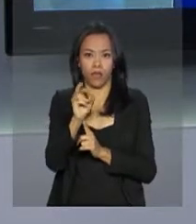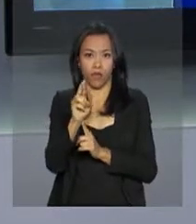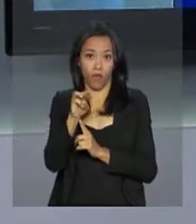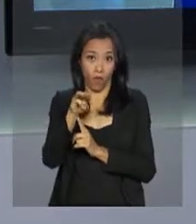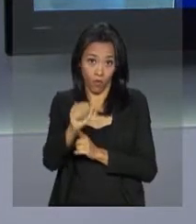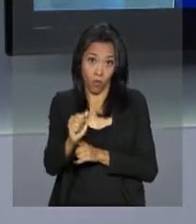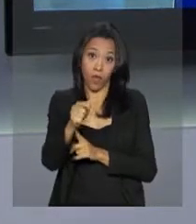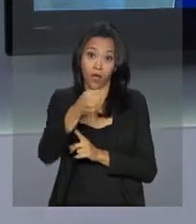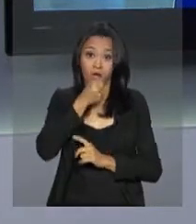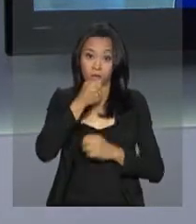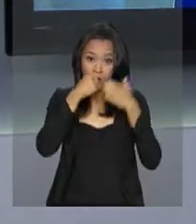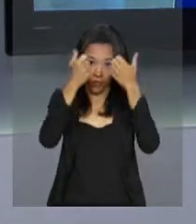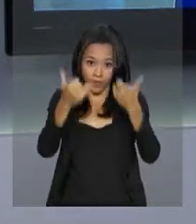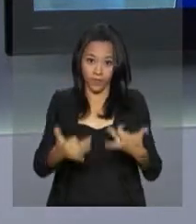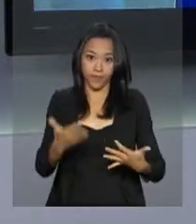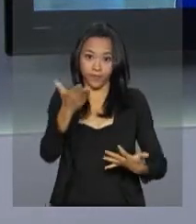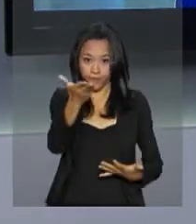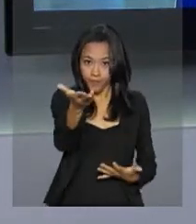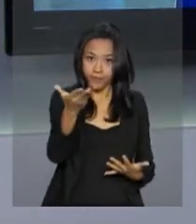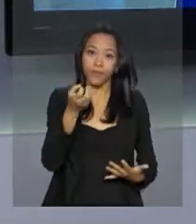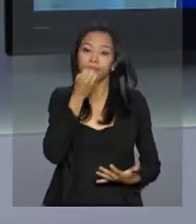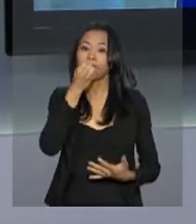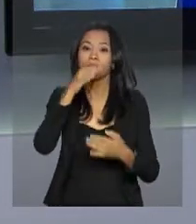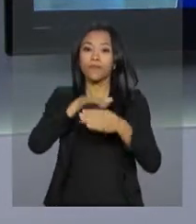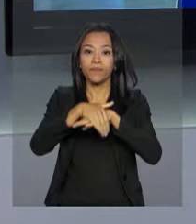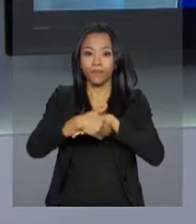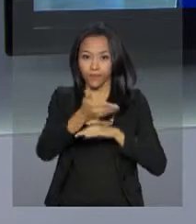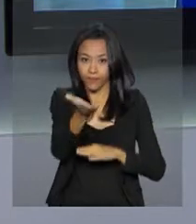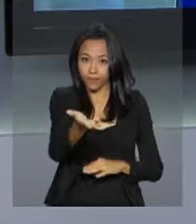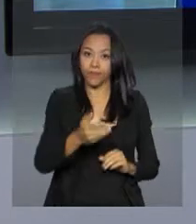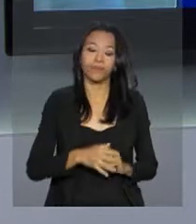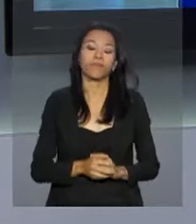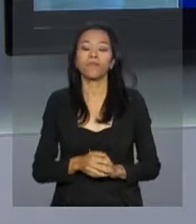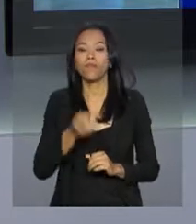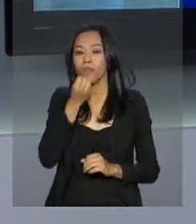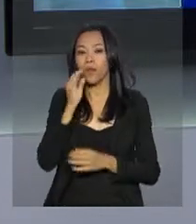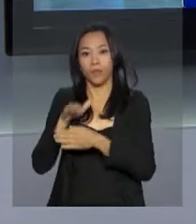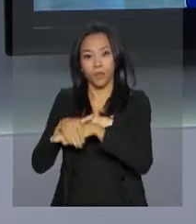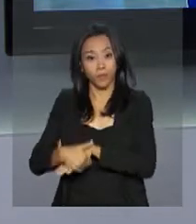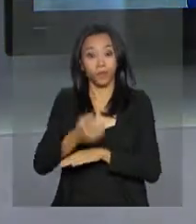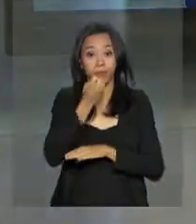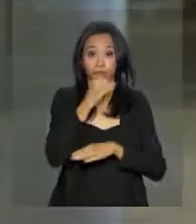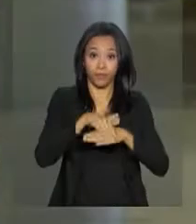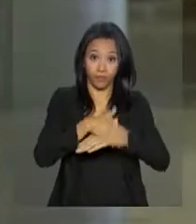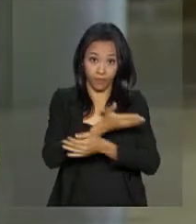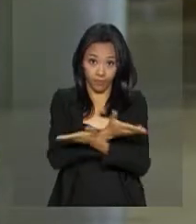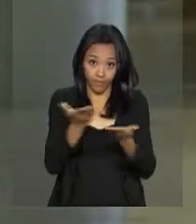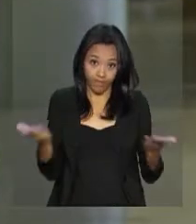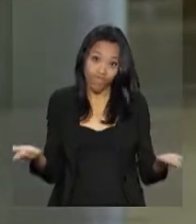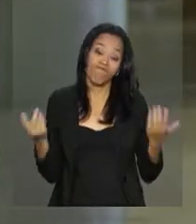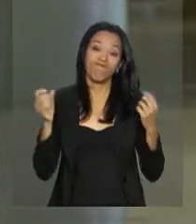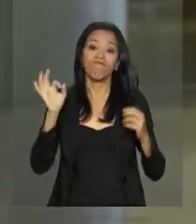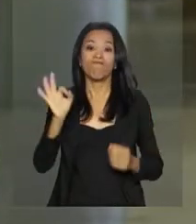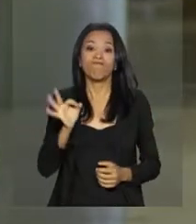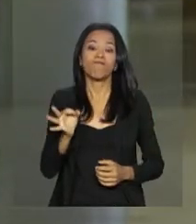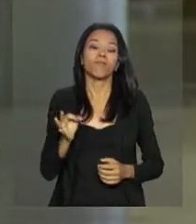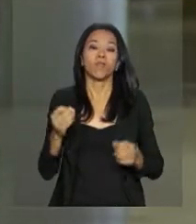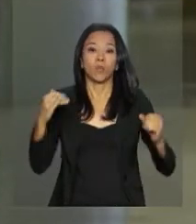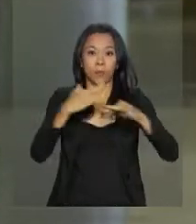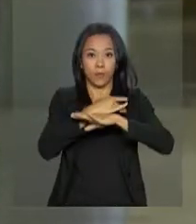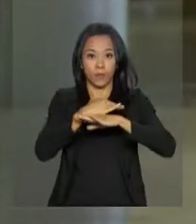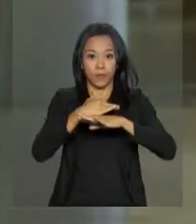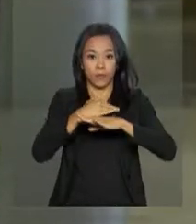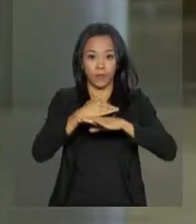que tem os detalhes para a gente olá pablo boa noite pra você notar isso é boa noite a todos exatamente o ministério das cidades